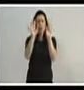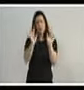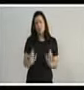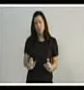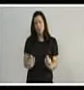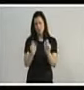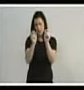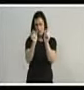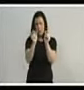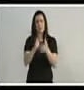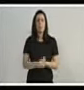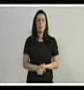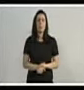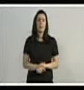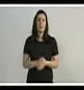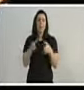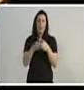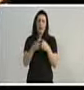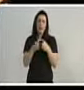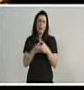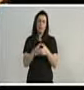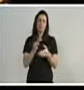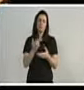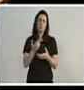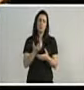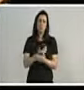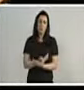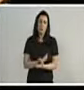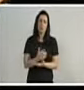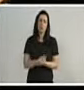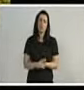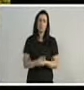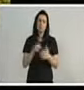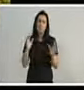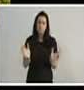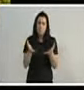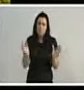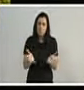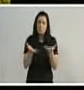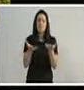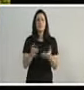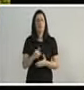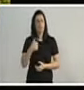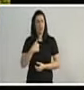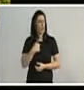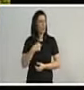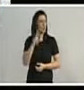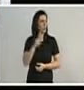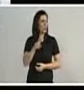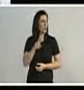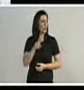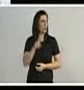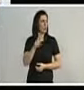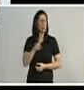promoção feita pela equipe de oncologia do hospital santo antônio caso de apoio entre outros onde prestigiamos fui amarelo por sinal alusivo ao novembro